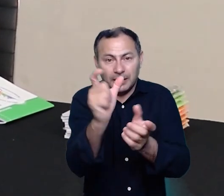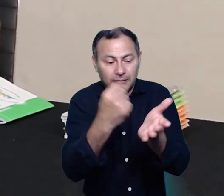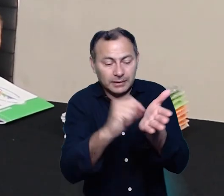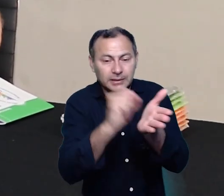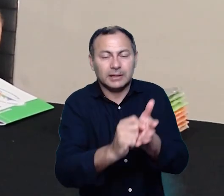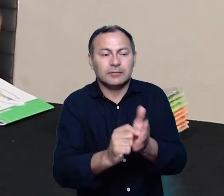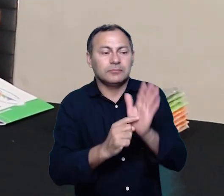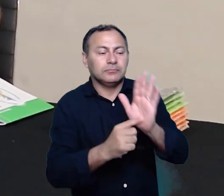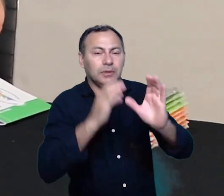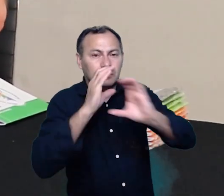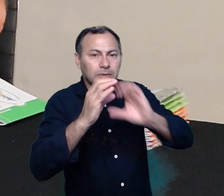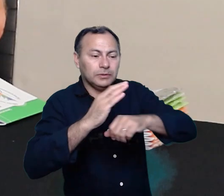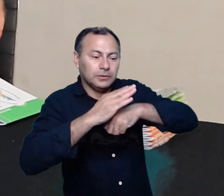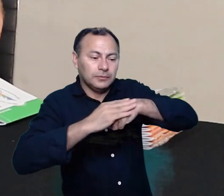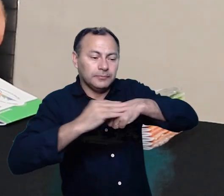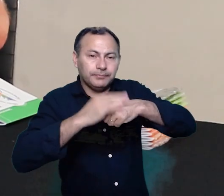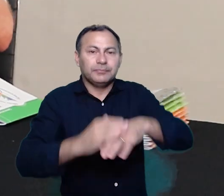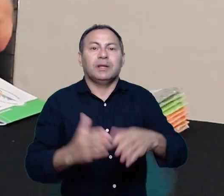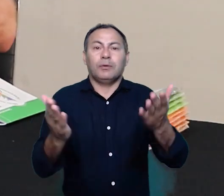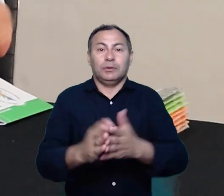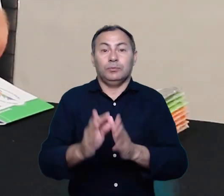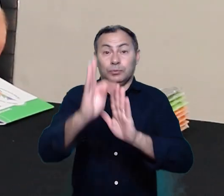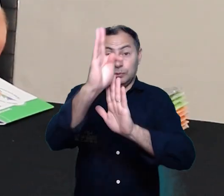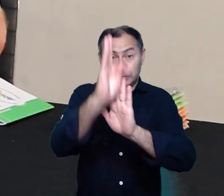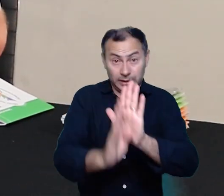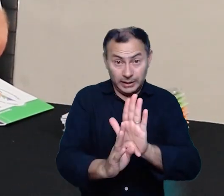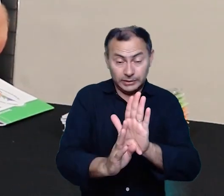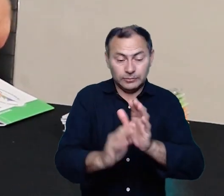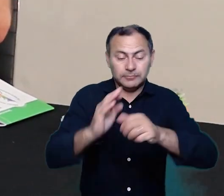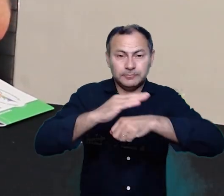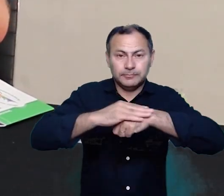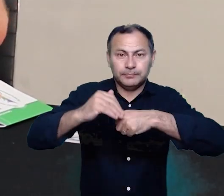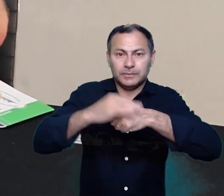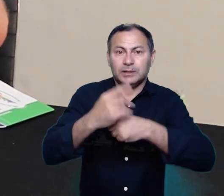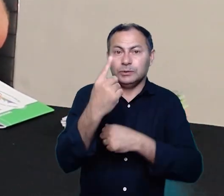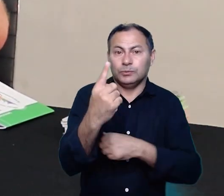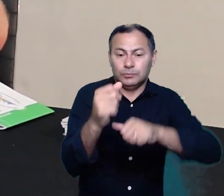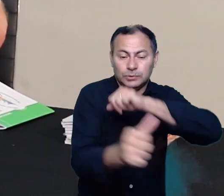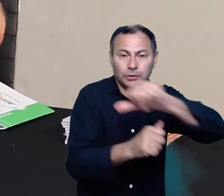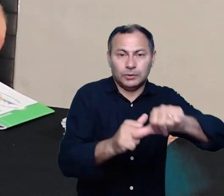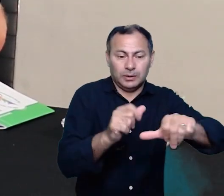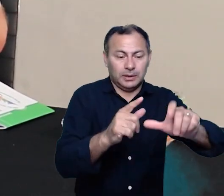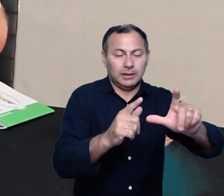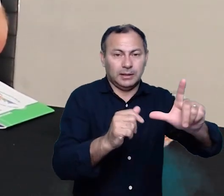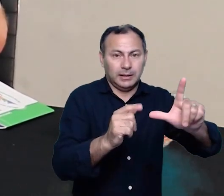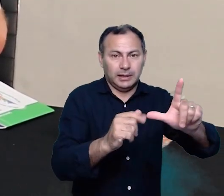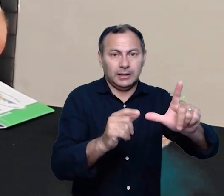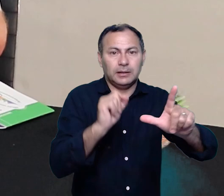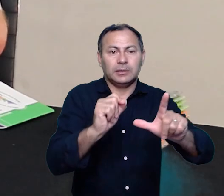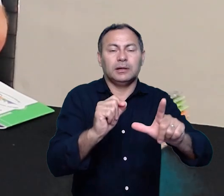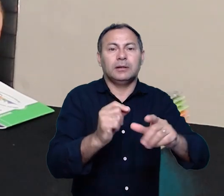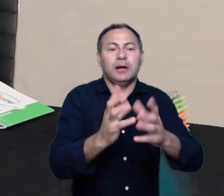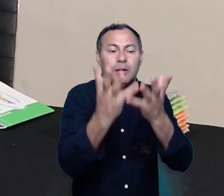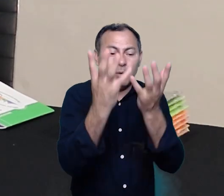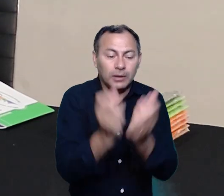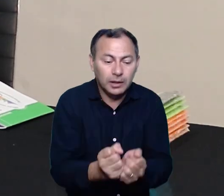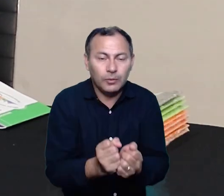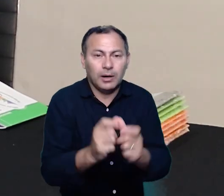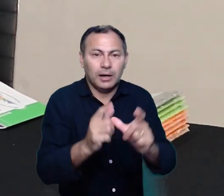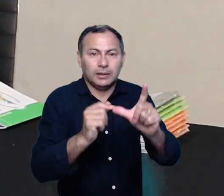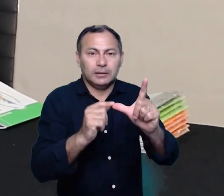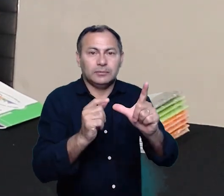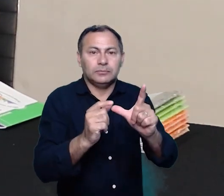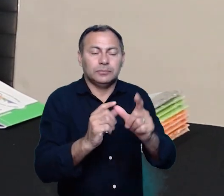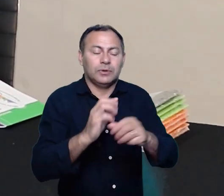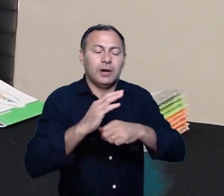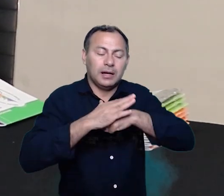sua ternura. E no caso do texto escrito, a ternura de um se tornou letra. Quem acolheu